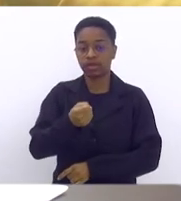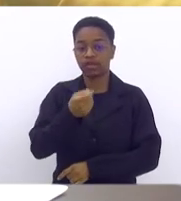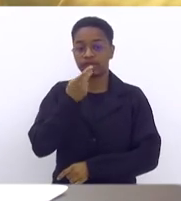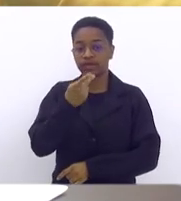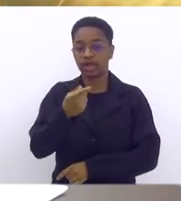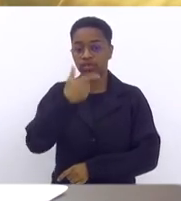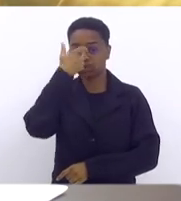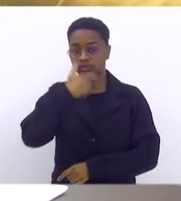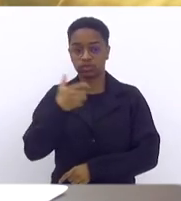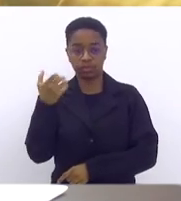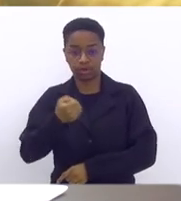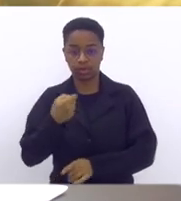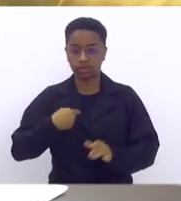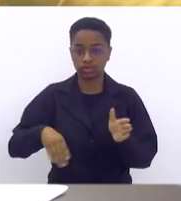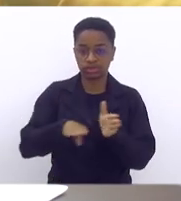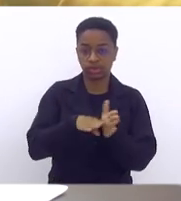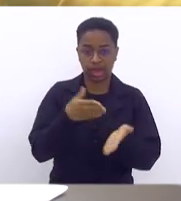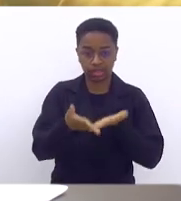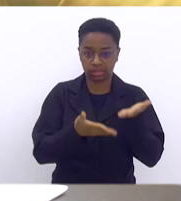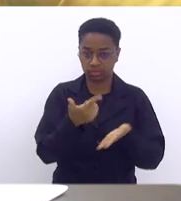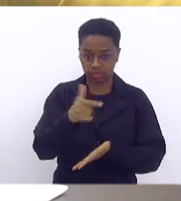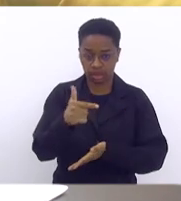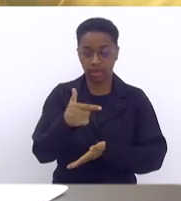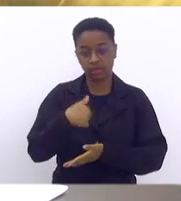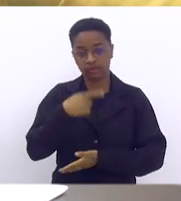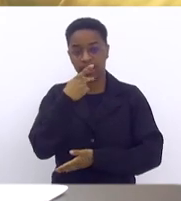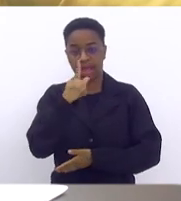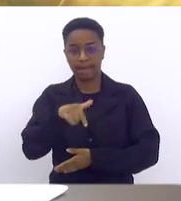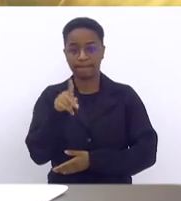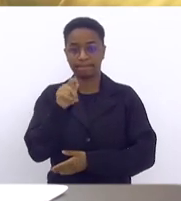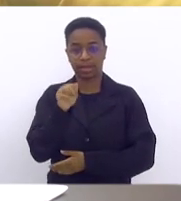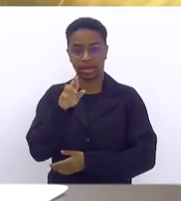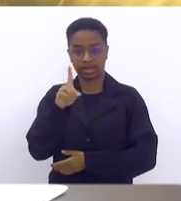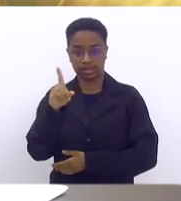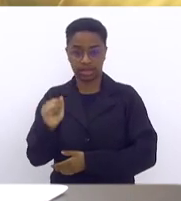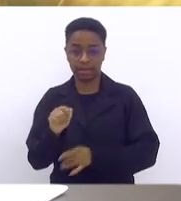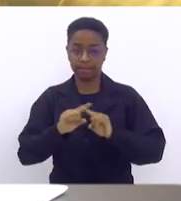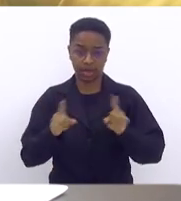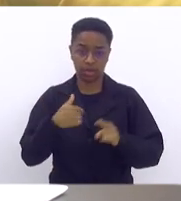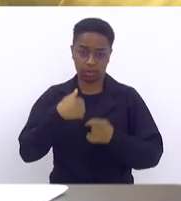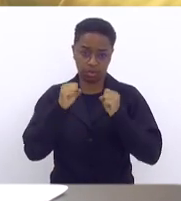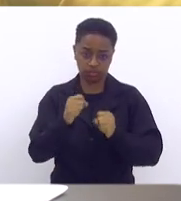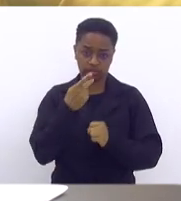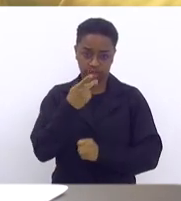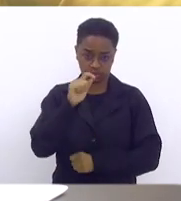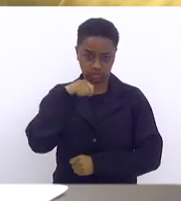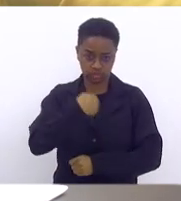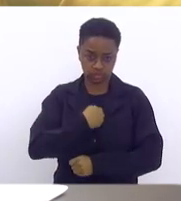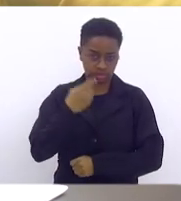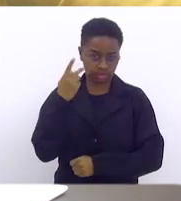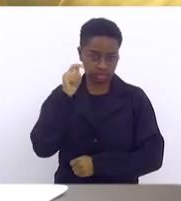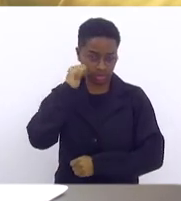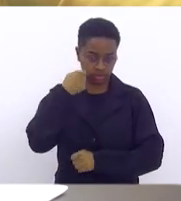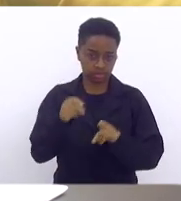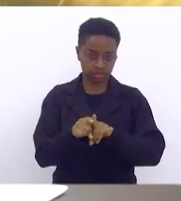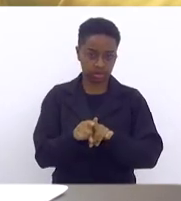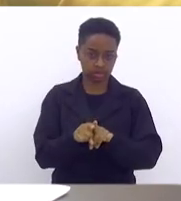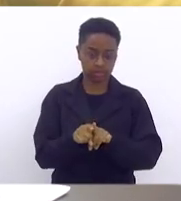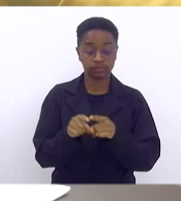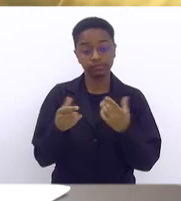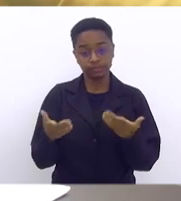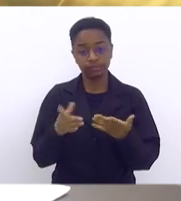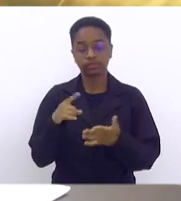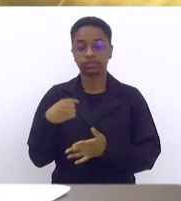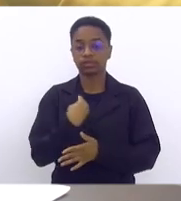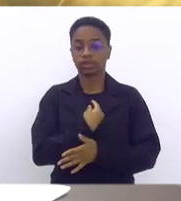sou atendido, eu considero parda. Agora, eu posso me considerar negro também, né? Então, assim, eu acho que a gente